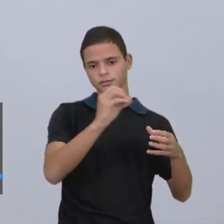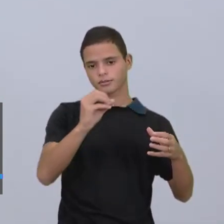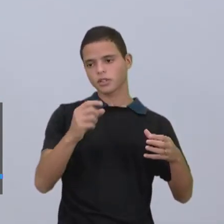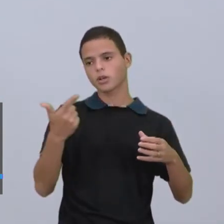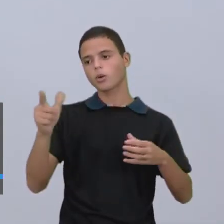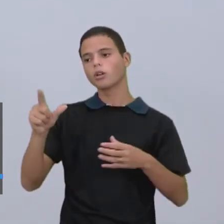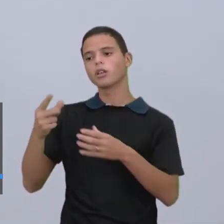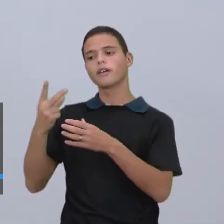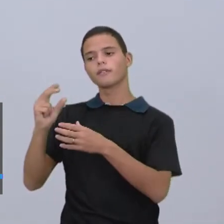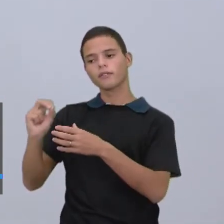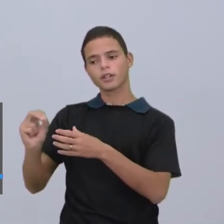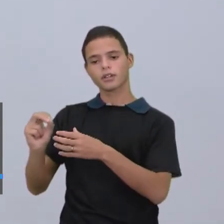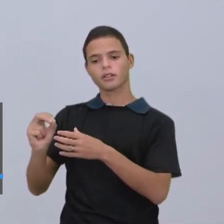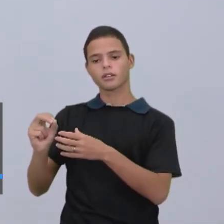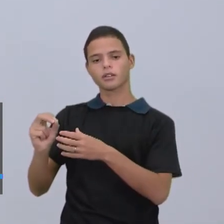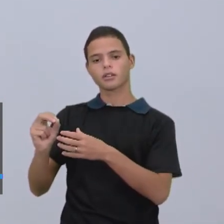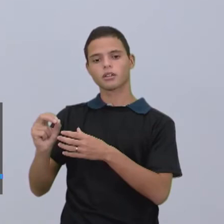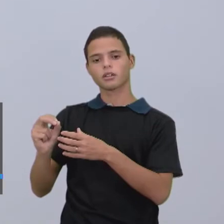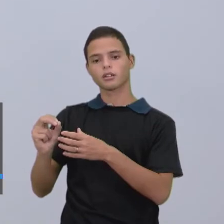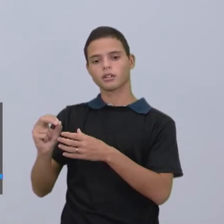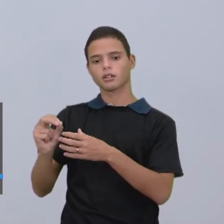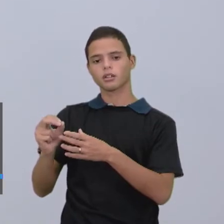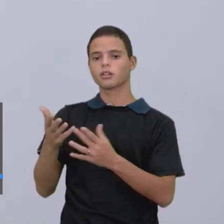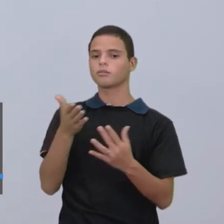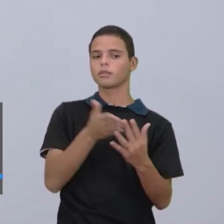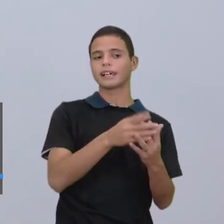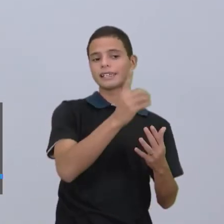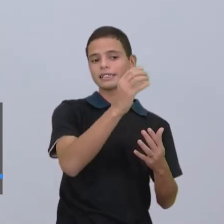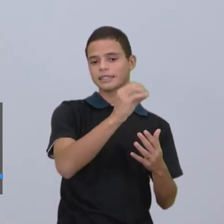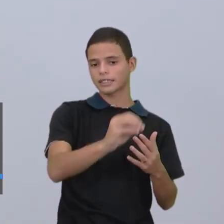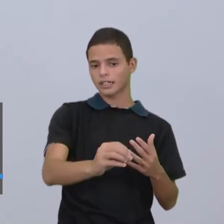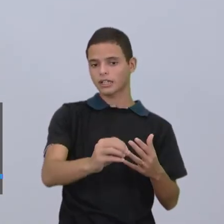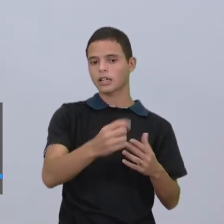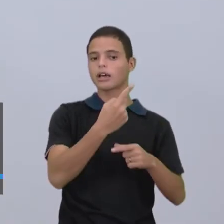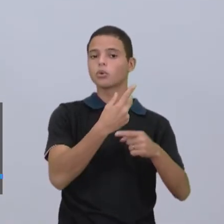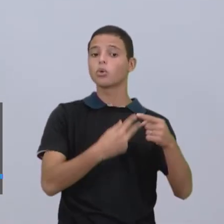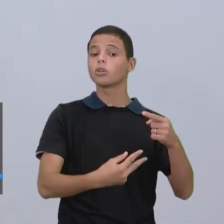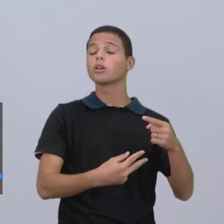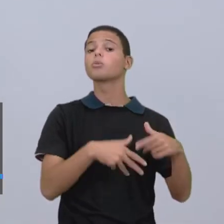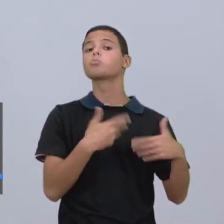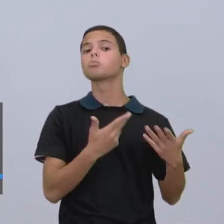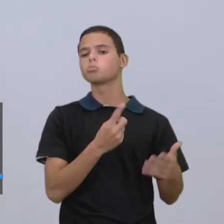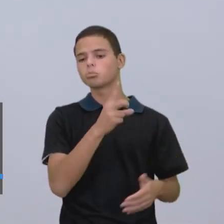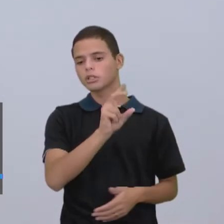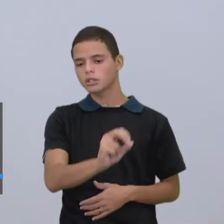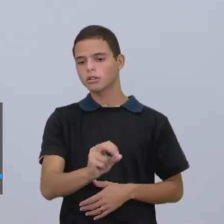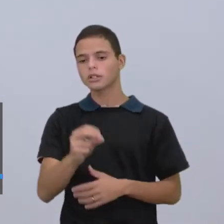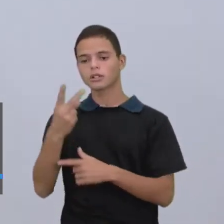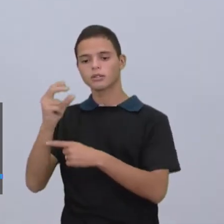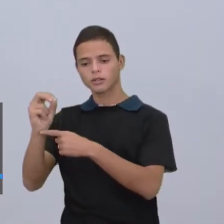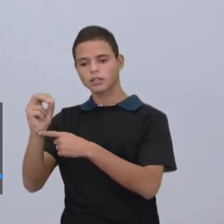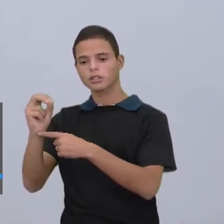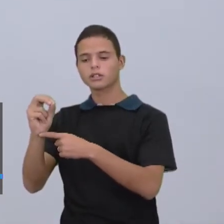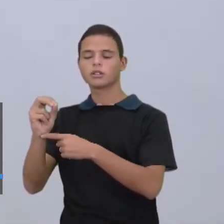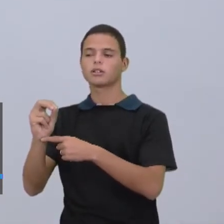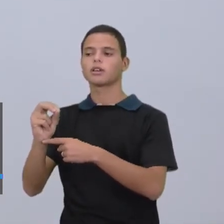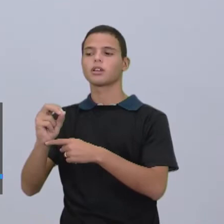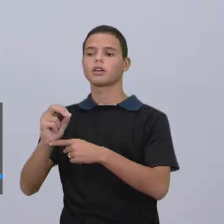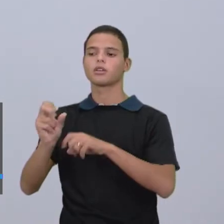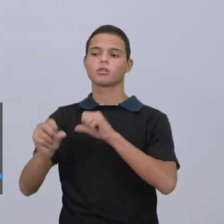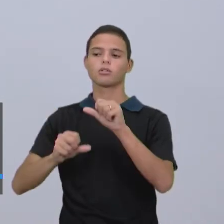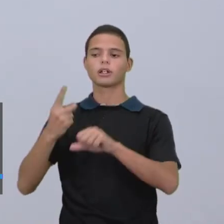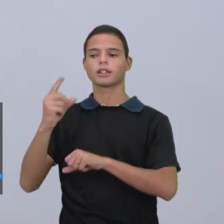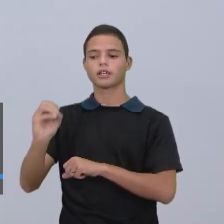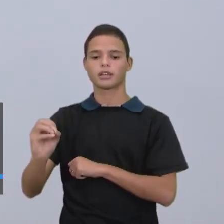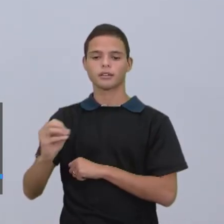tenha 20. Quando eu falar em metade de 100 eu vou pegar 50. Metade de 20 eu vou pegar 10. Então, tem uma diferença, não é